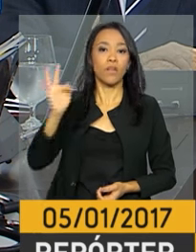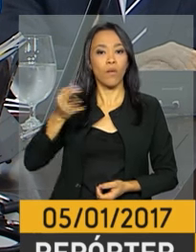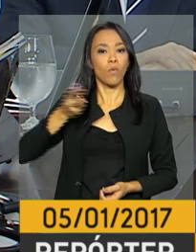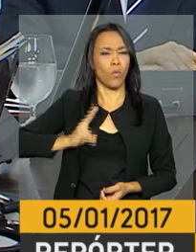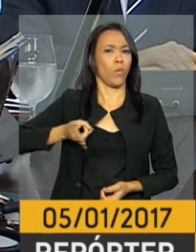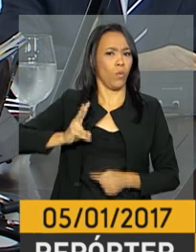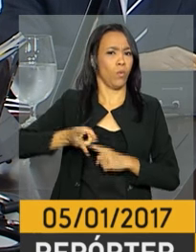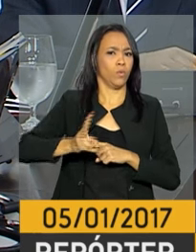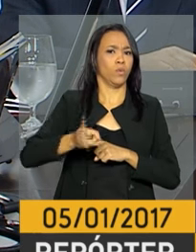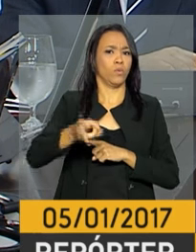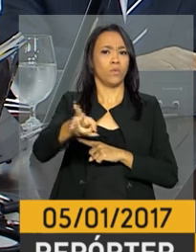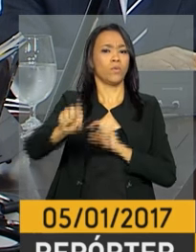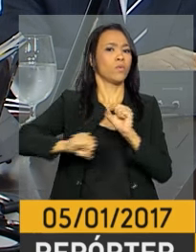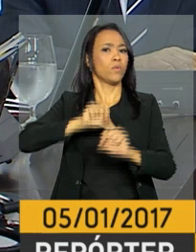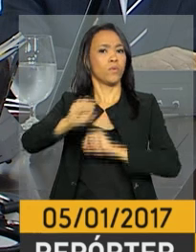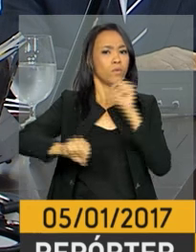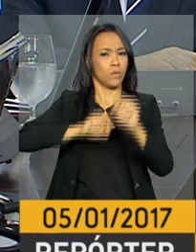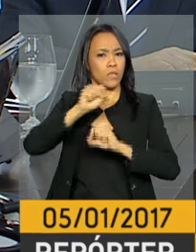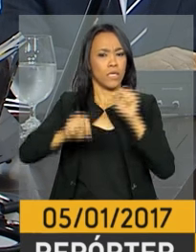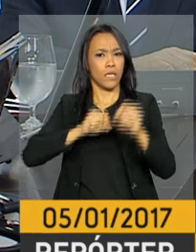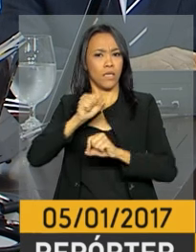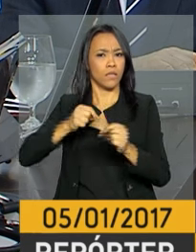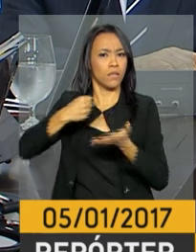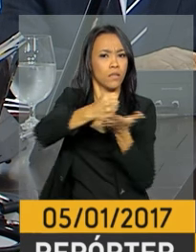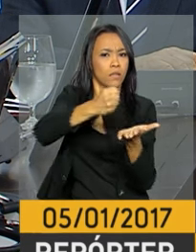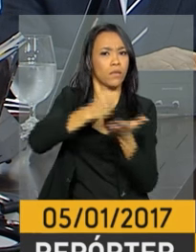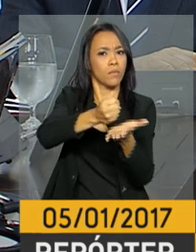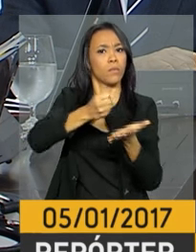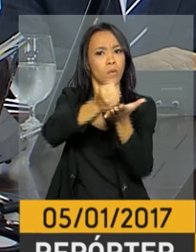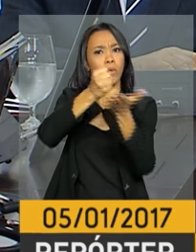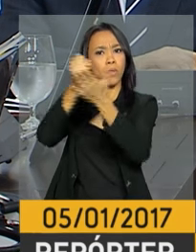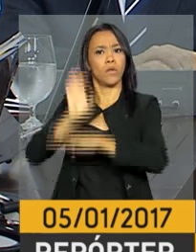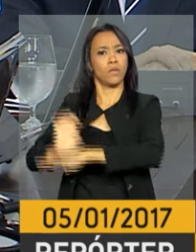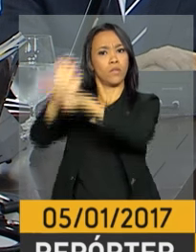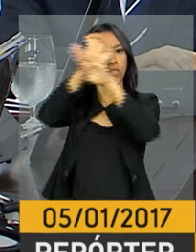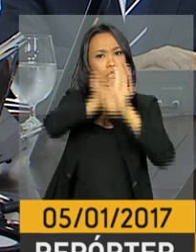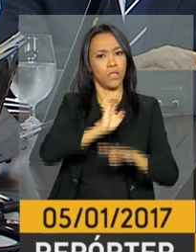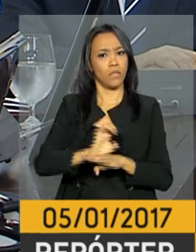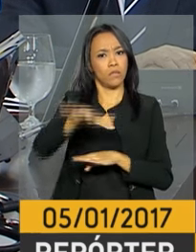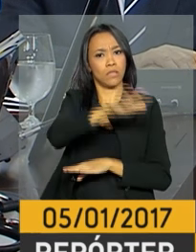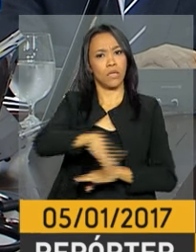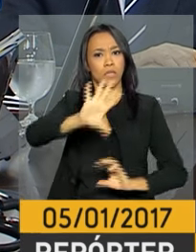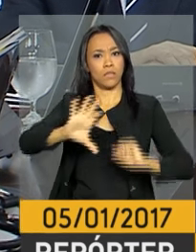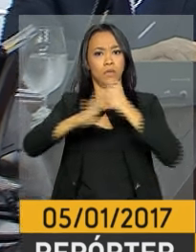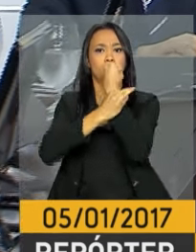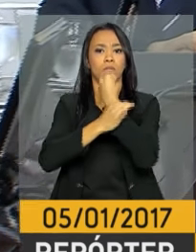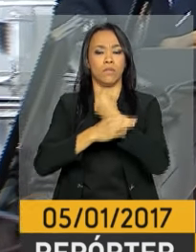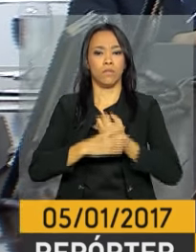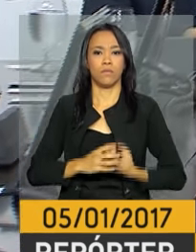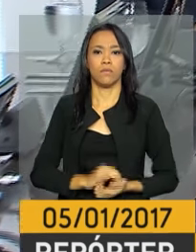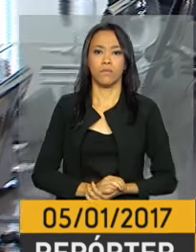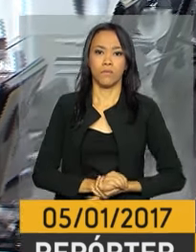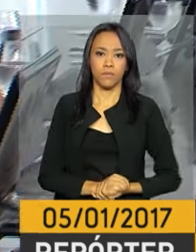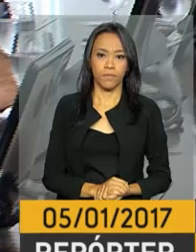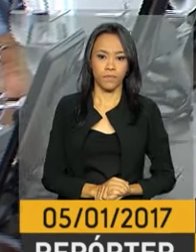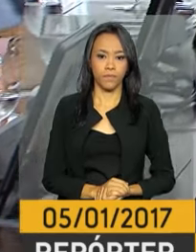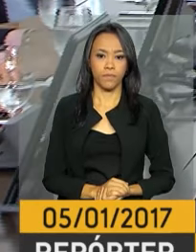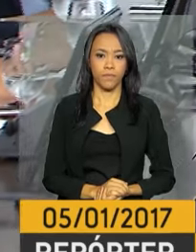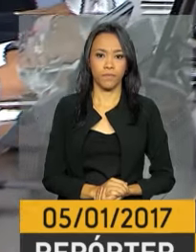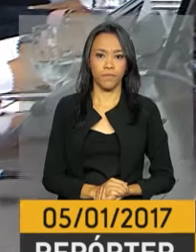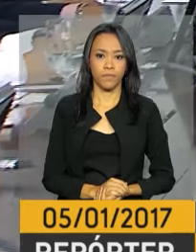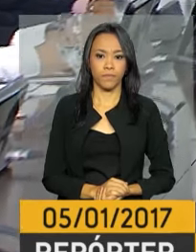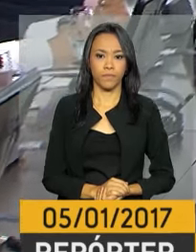de participação da segurança pública nos estados brasileiros quero